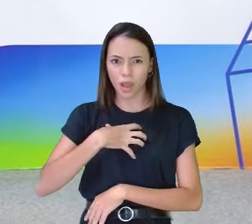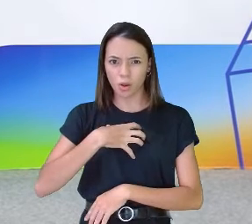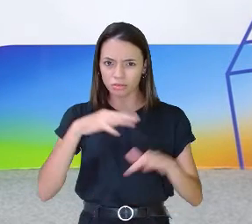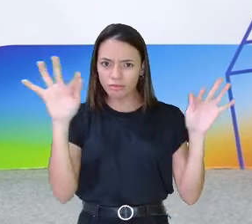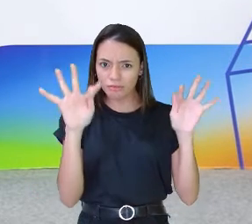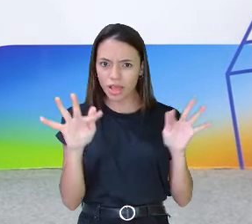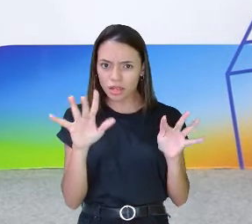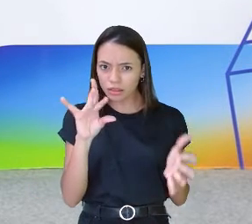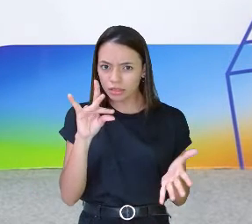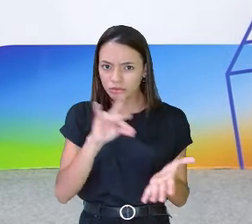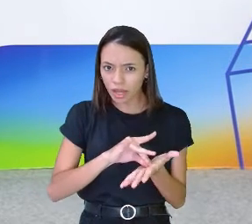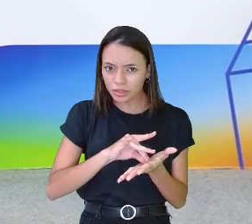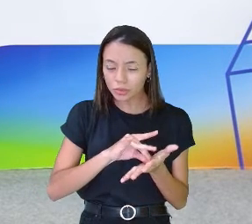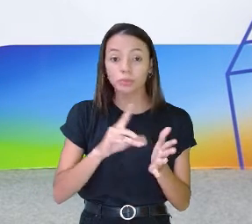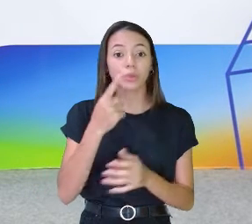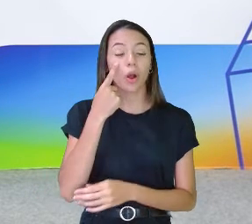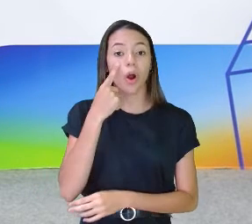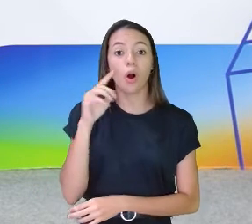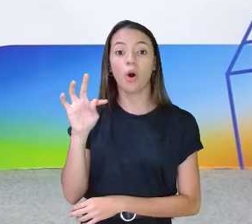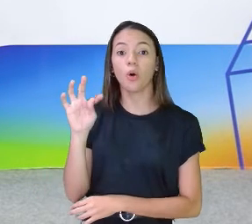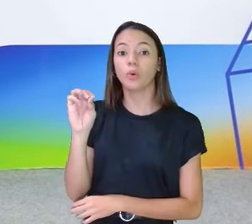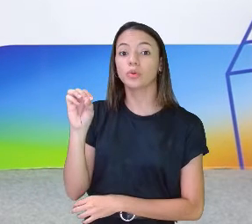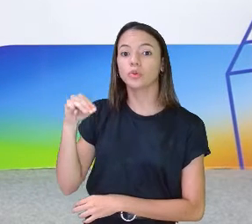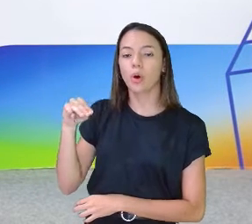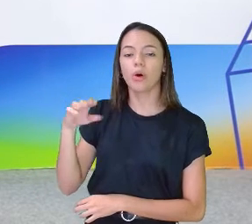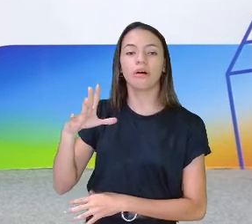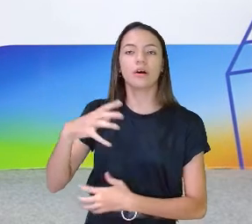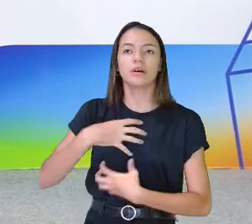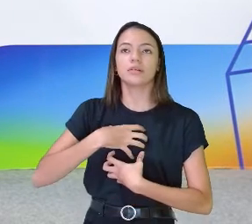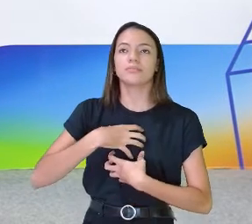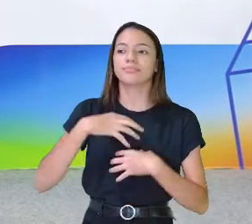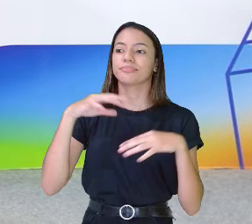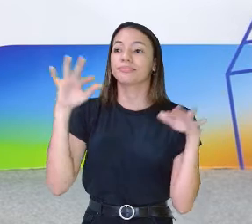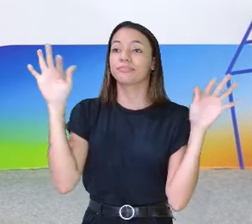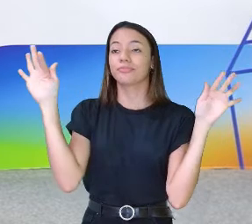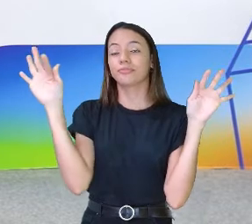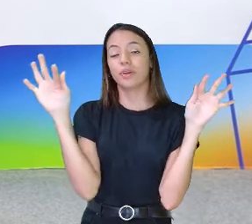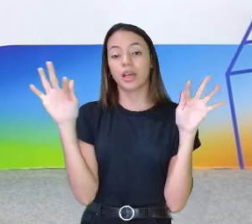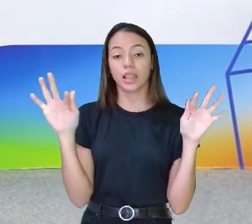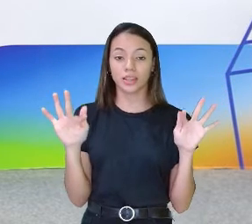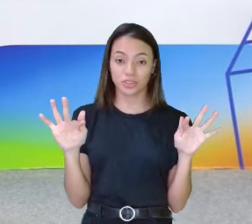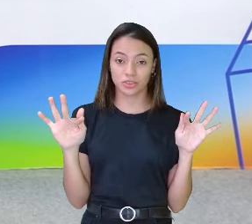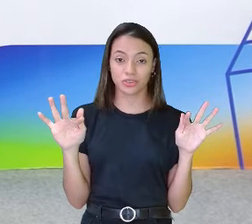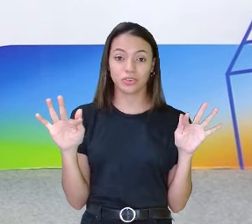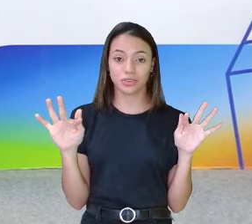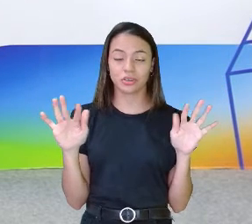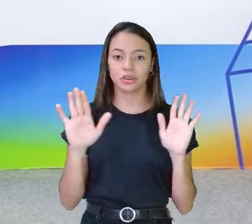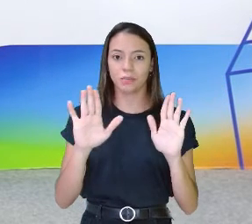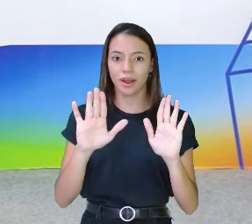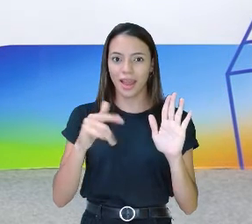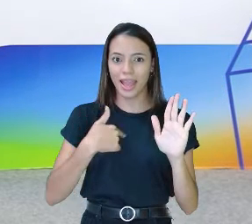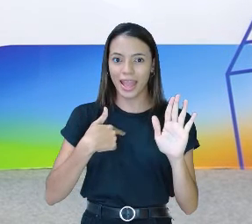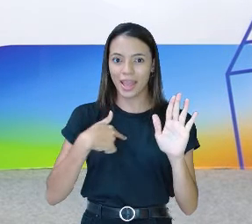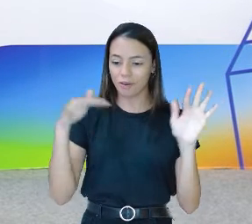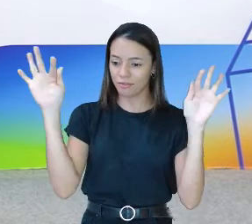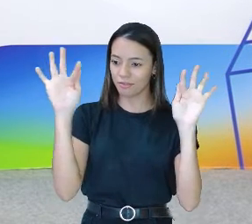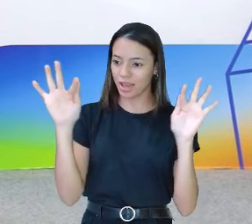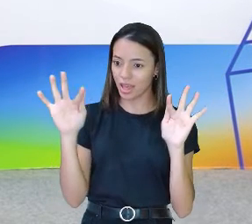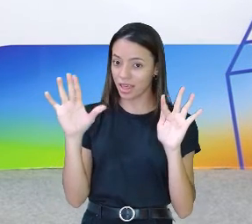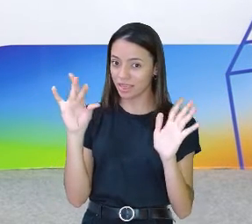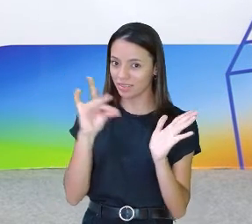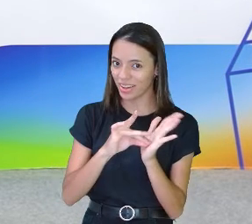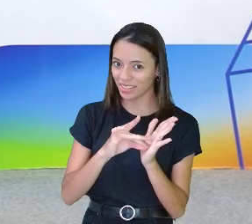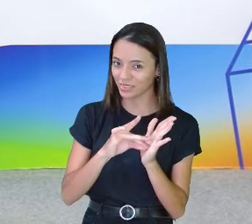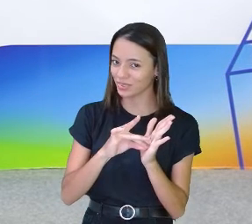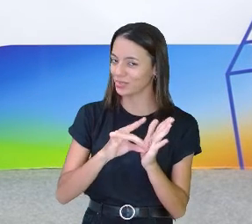fico feliz quando... o tom feliz, dizendo... E aí você quer dizer que, na verdade, você não está feliz, você está triste.